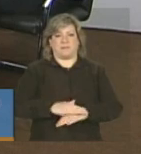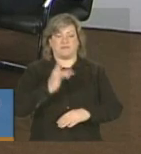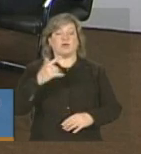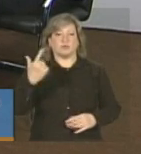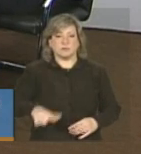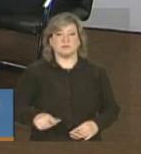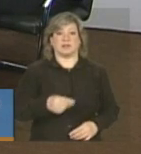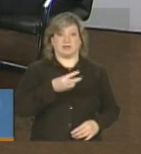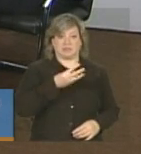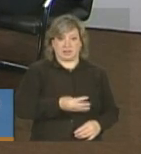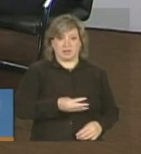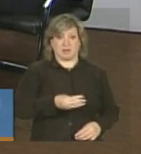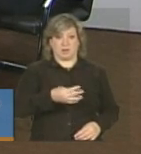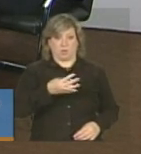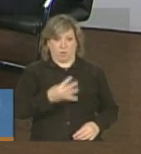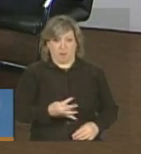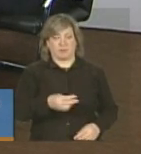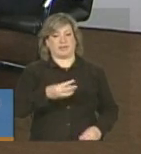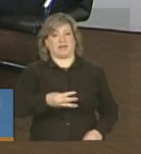Vamos lá.